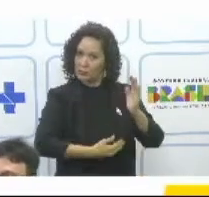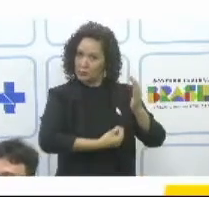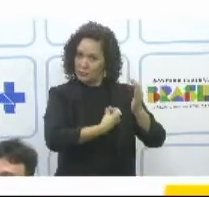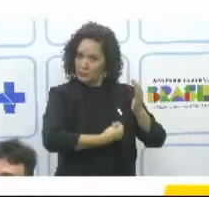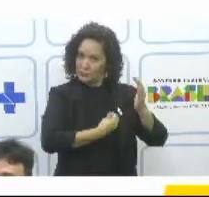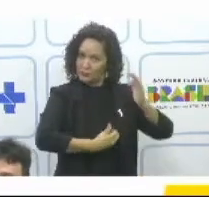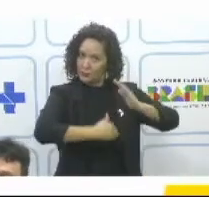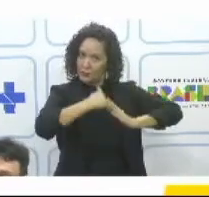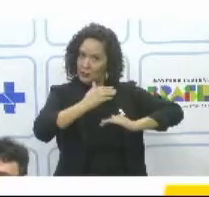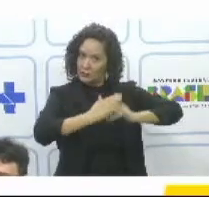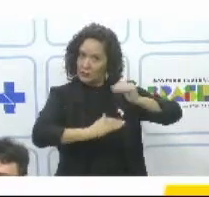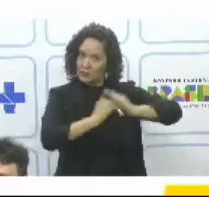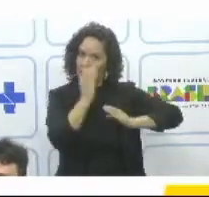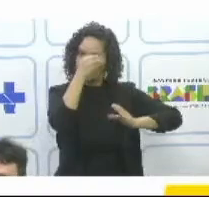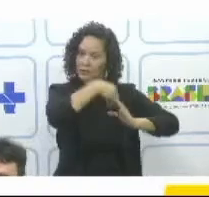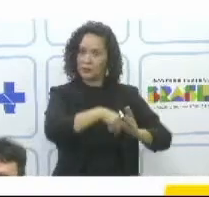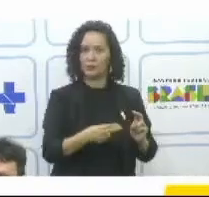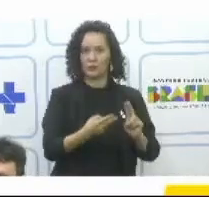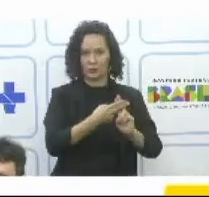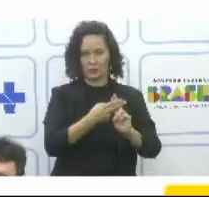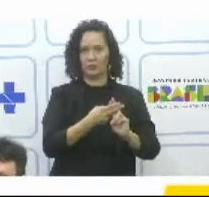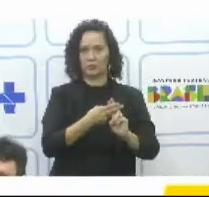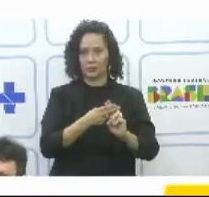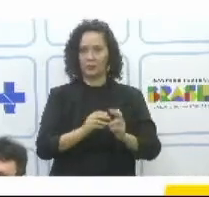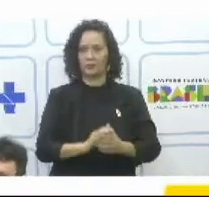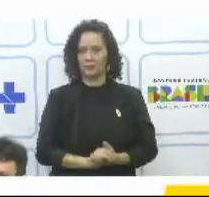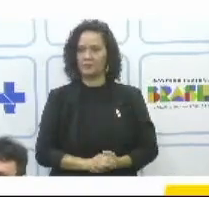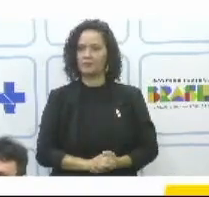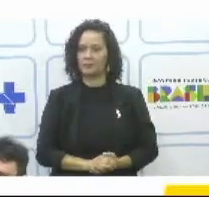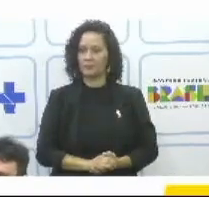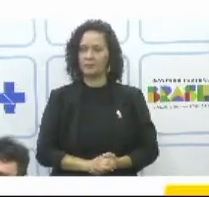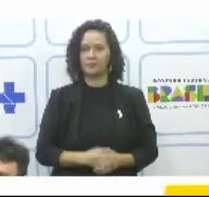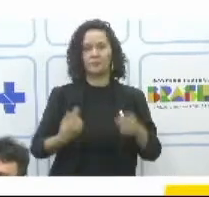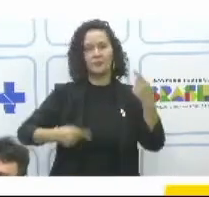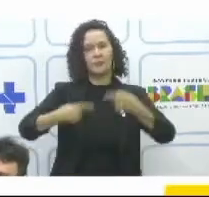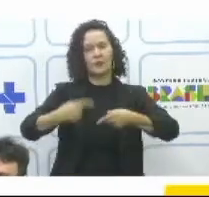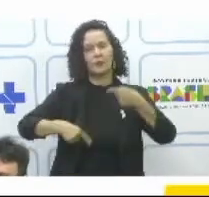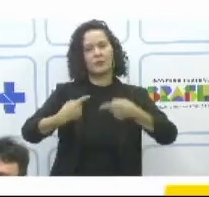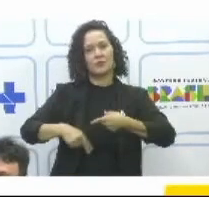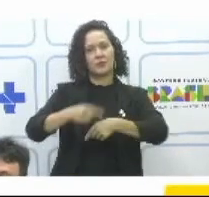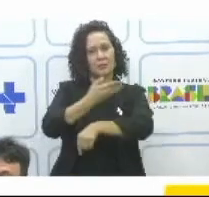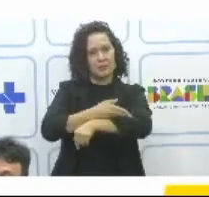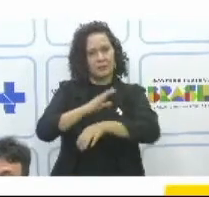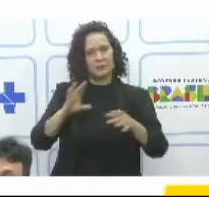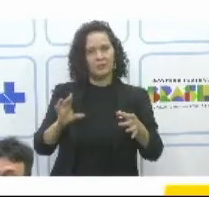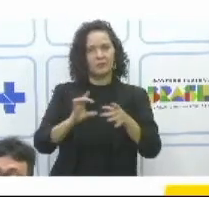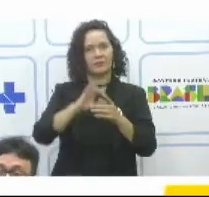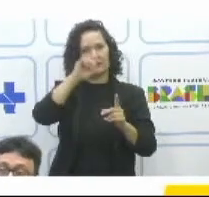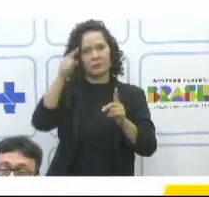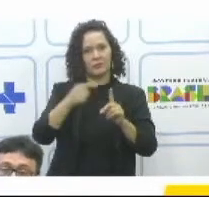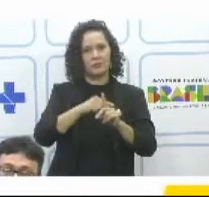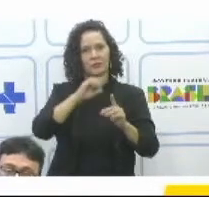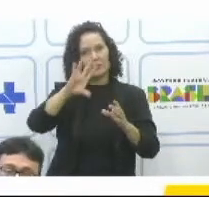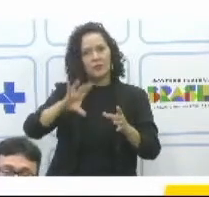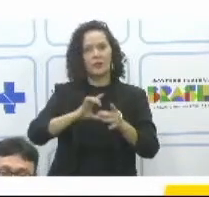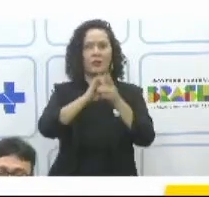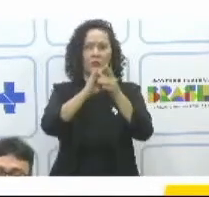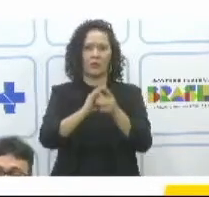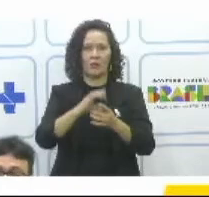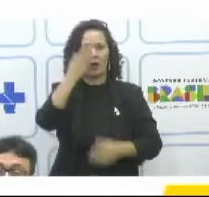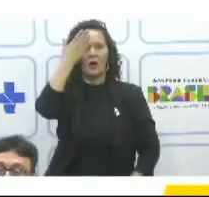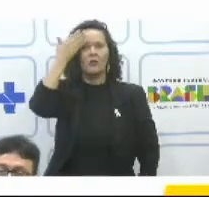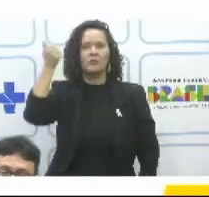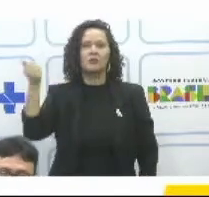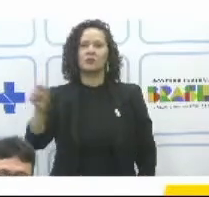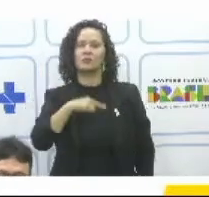no Sistema Único de Saúde. A política de práticas integrativas, ela tem o objetivo de incorporar esses